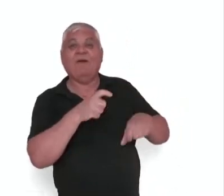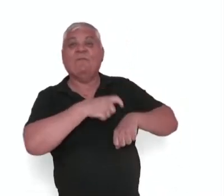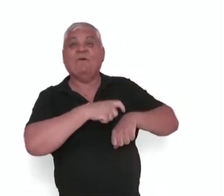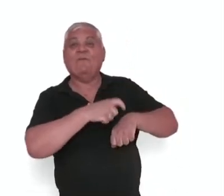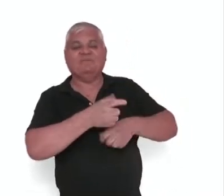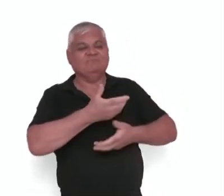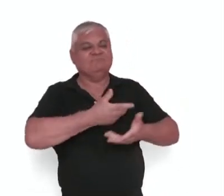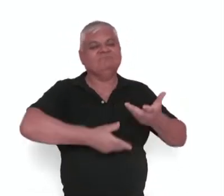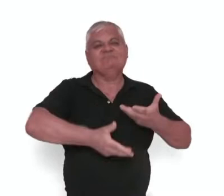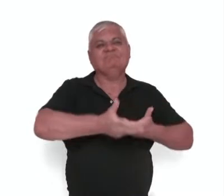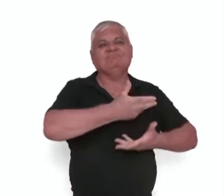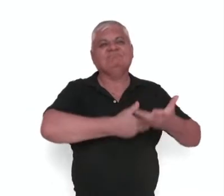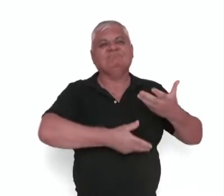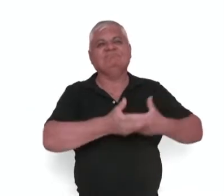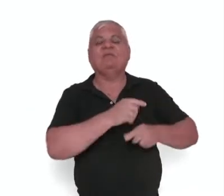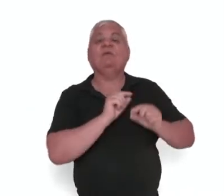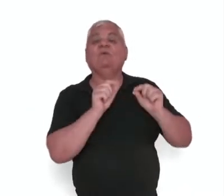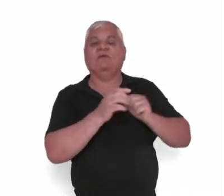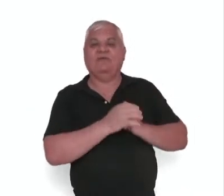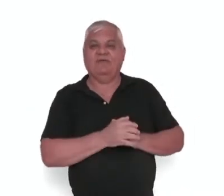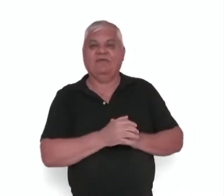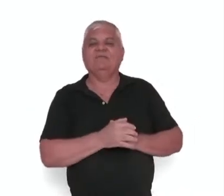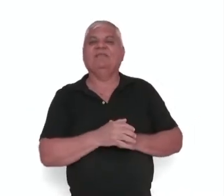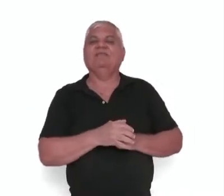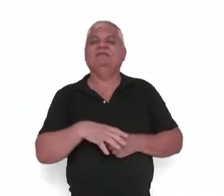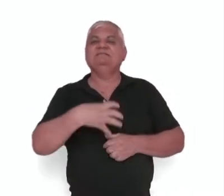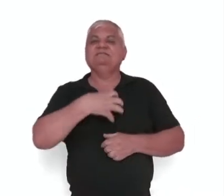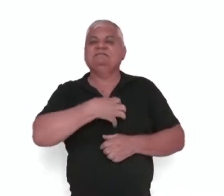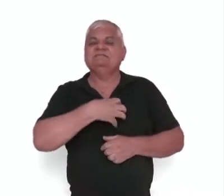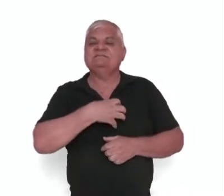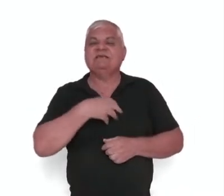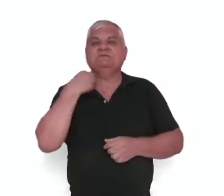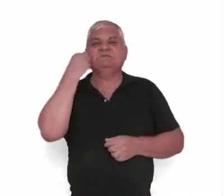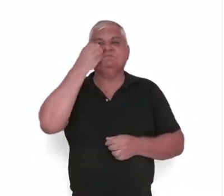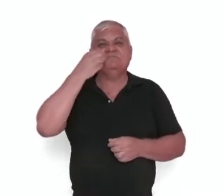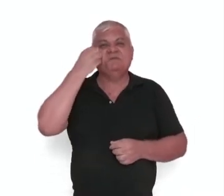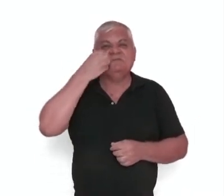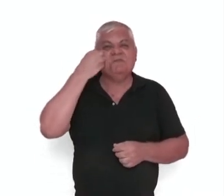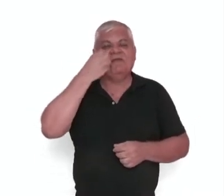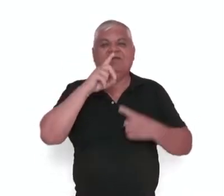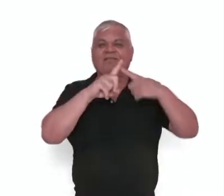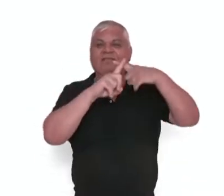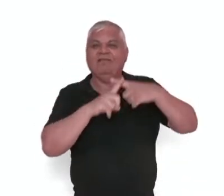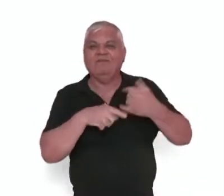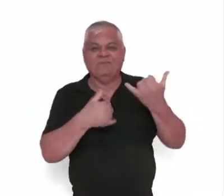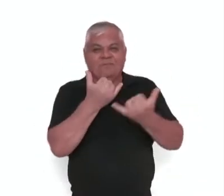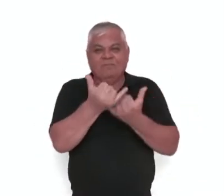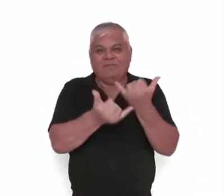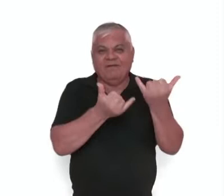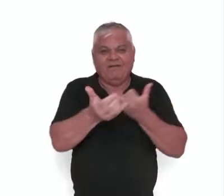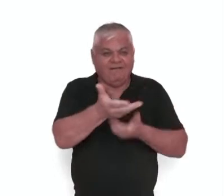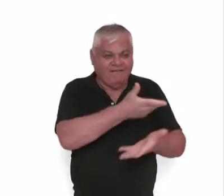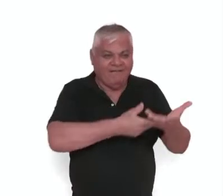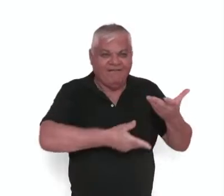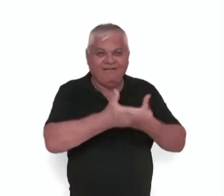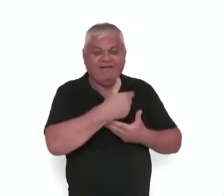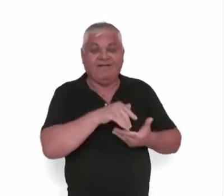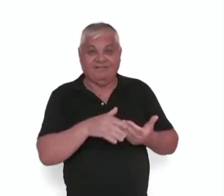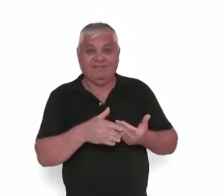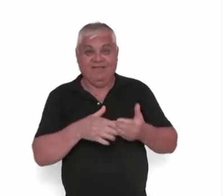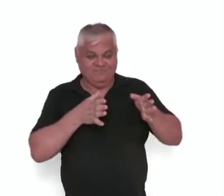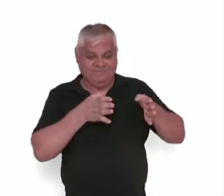cooperativos, podemos supor que quando vivenciamos experiências cooperativas, em especial nas nossas aulas de educação